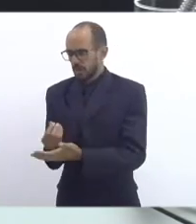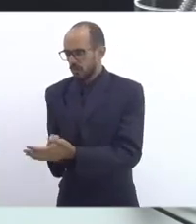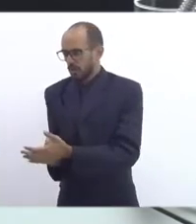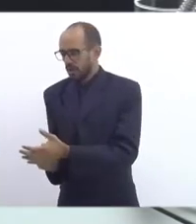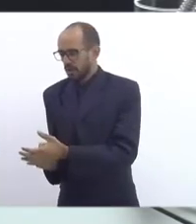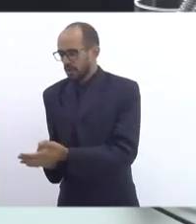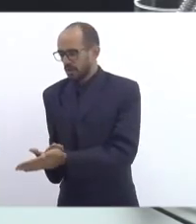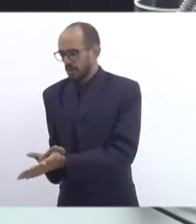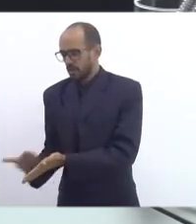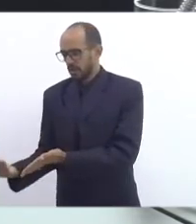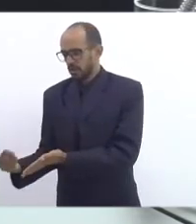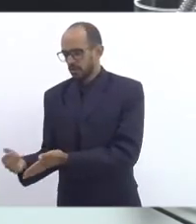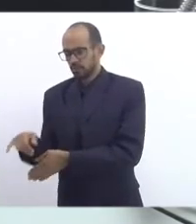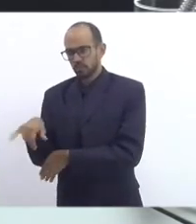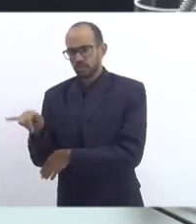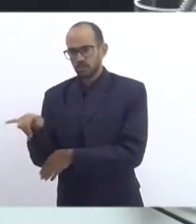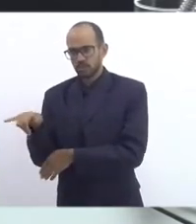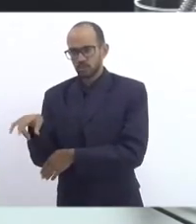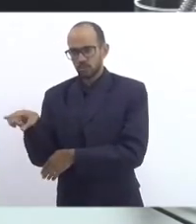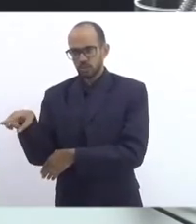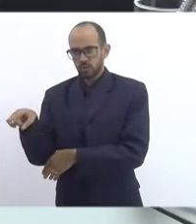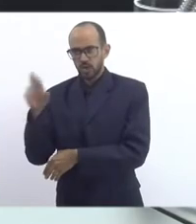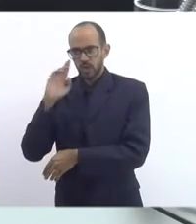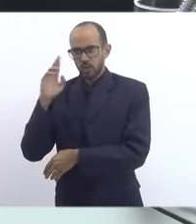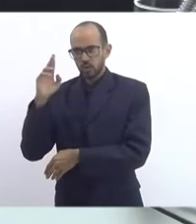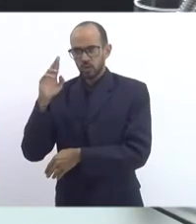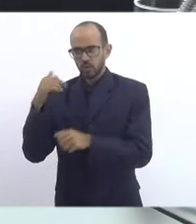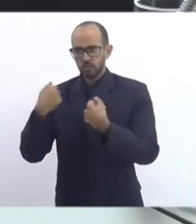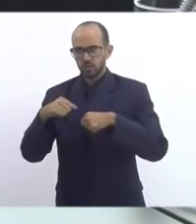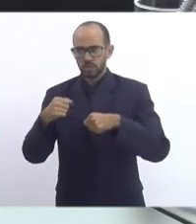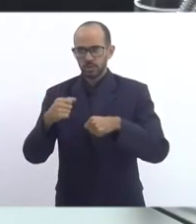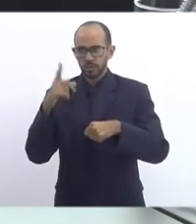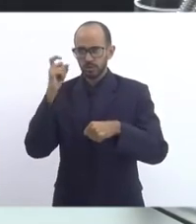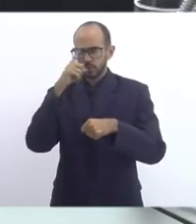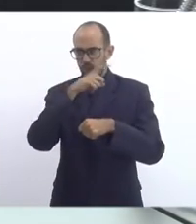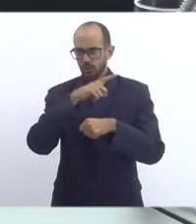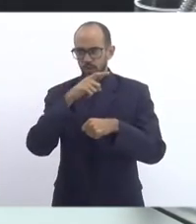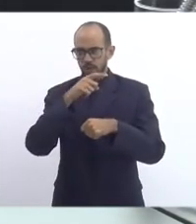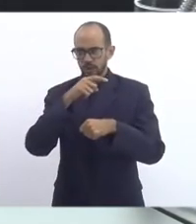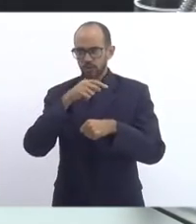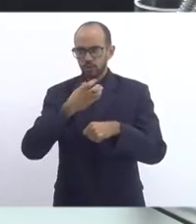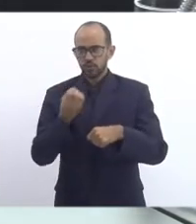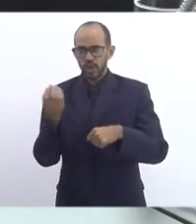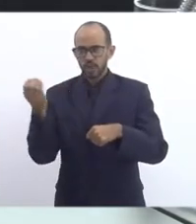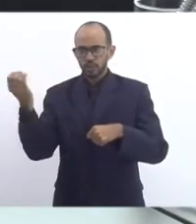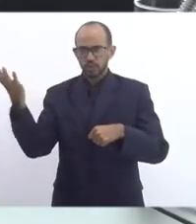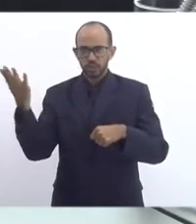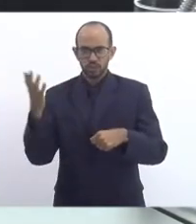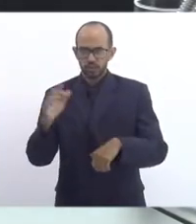apreende, bota no município Y, o dono do veículo ainda vai ter uma dificuldade imensa de deslocamento.